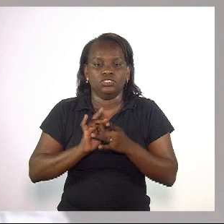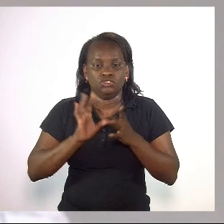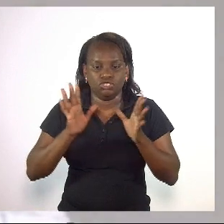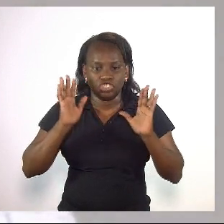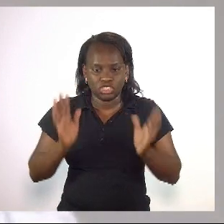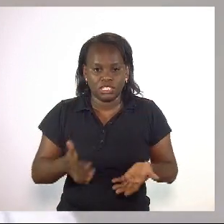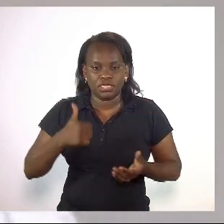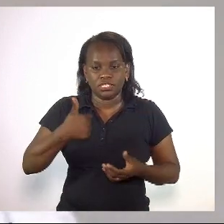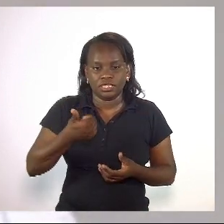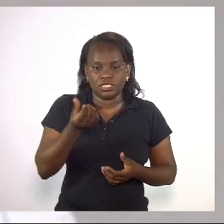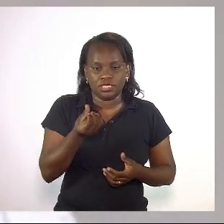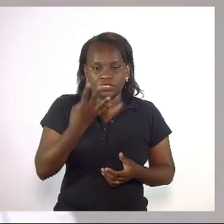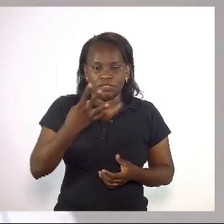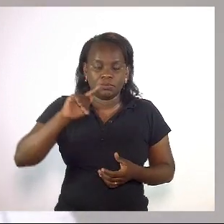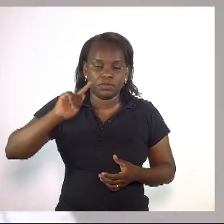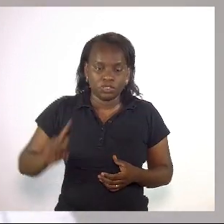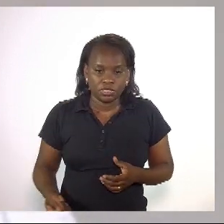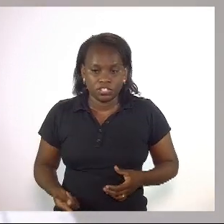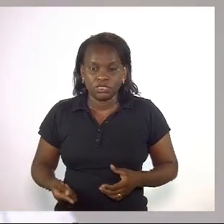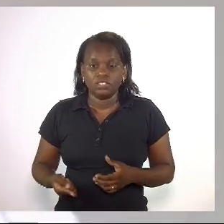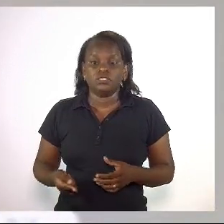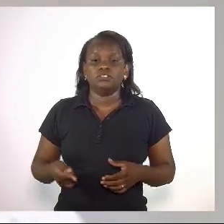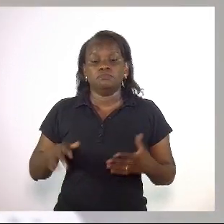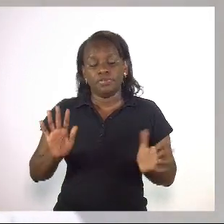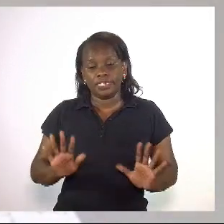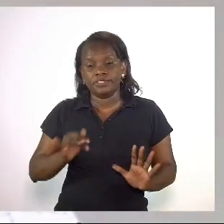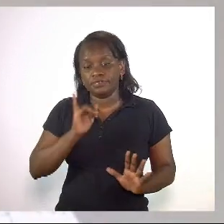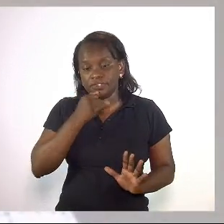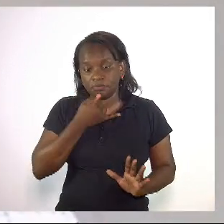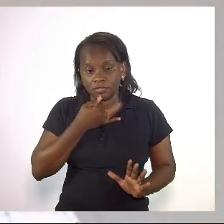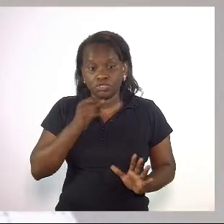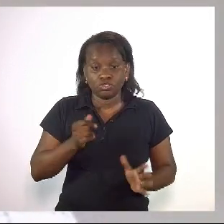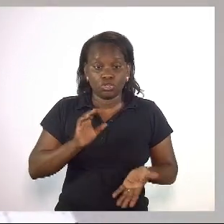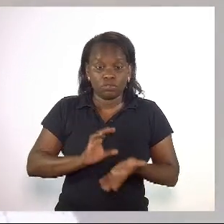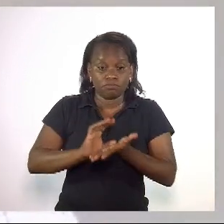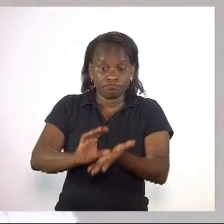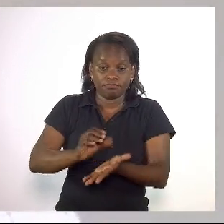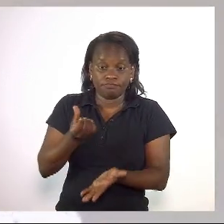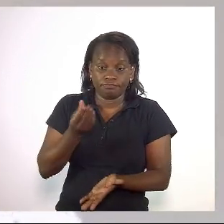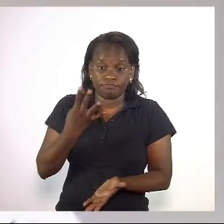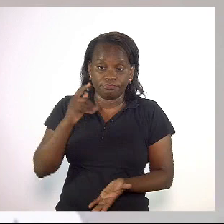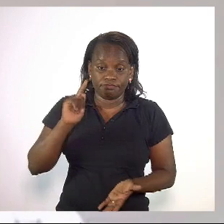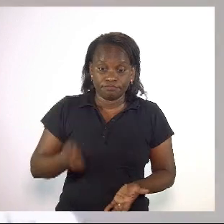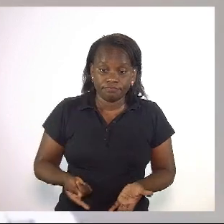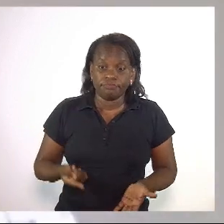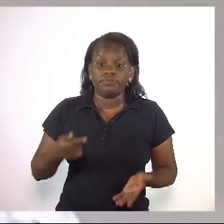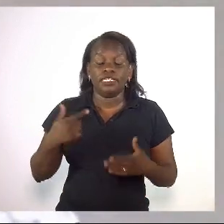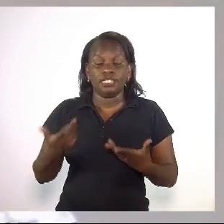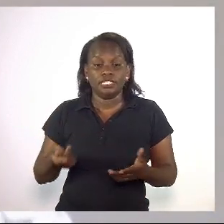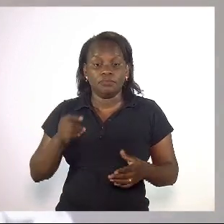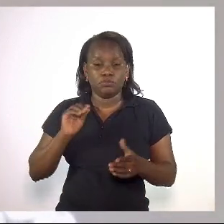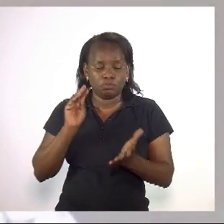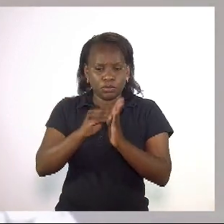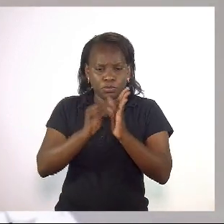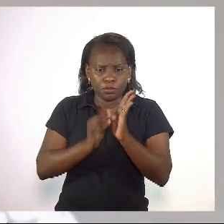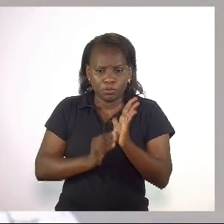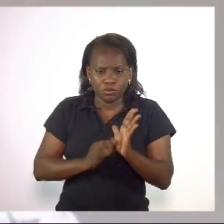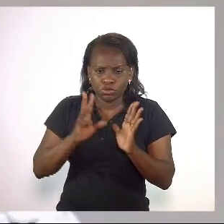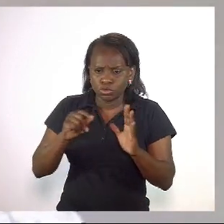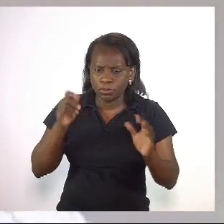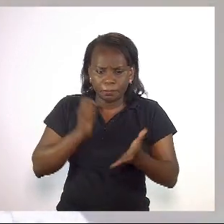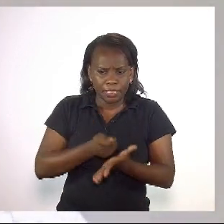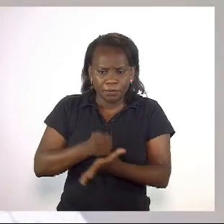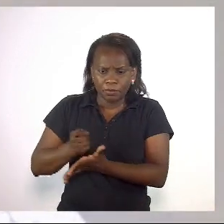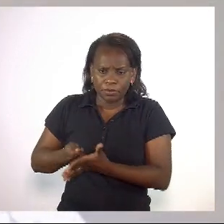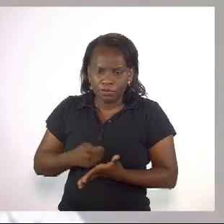que foram de 164 milhões. Infelizmente, só foi empenhado 64 milhões, e aí daquilo que foi empenhado, tudo foi liquidado, e